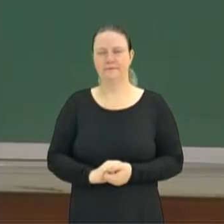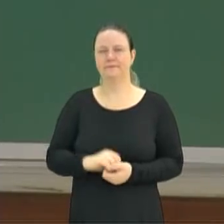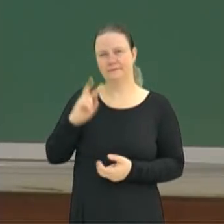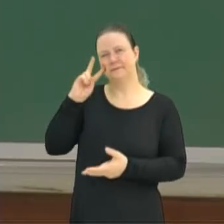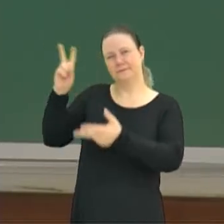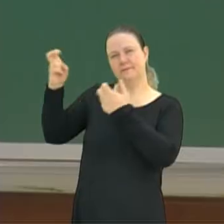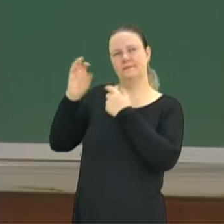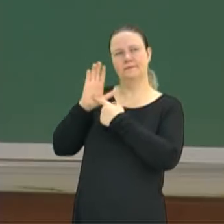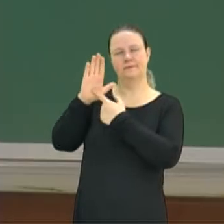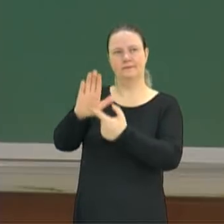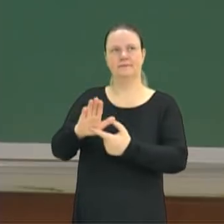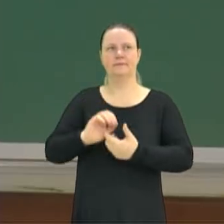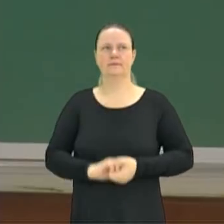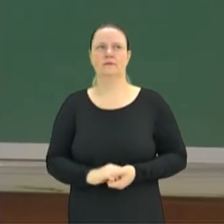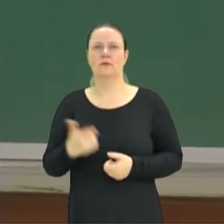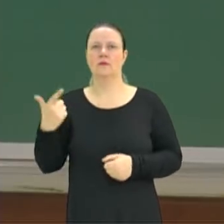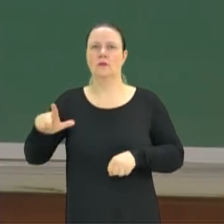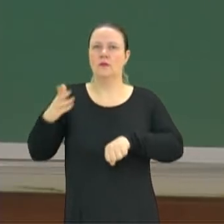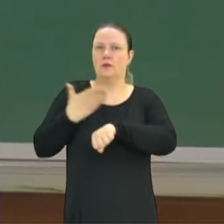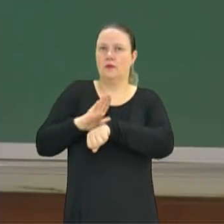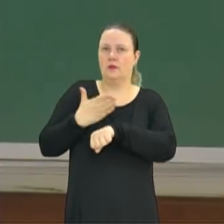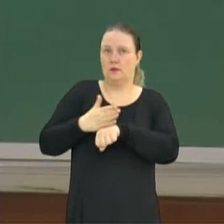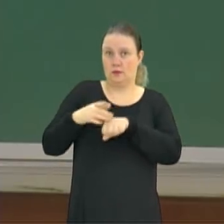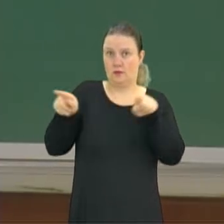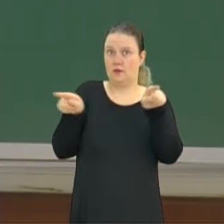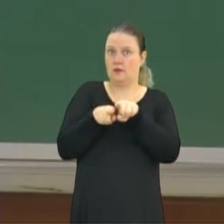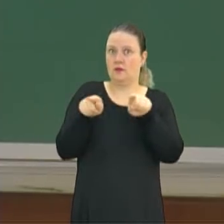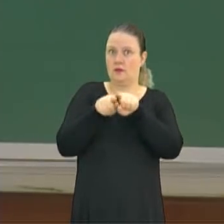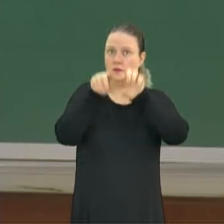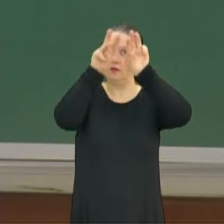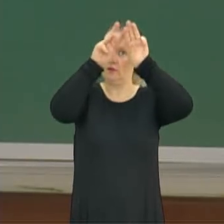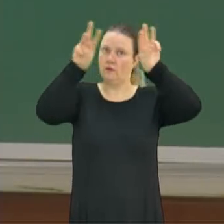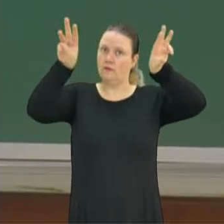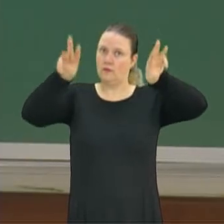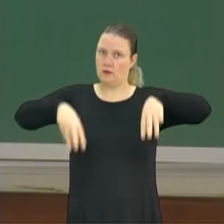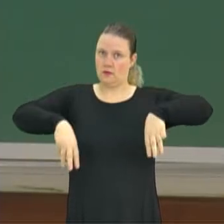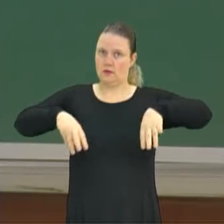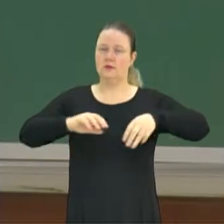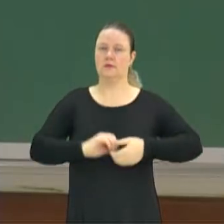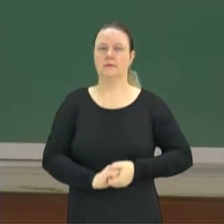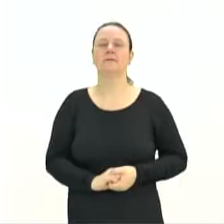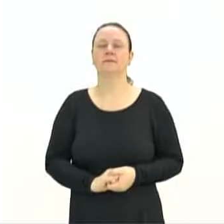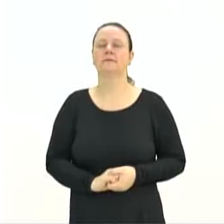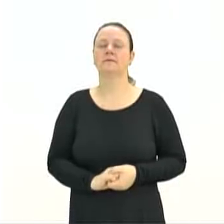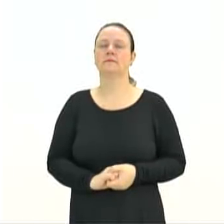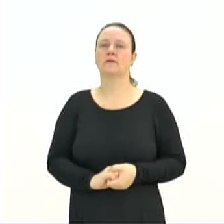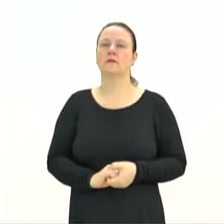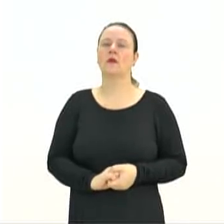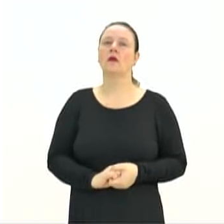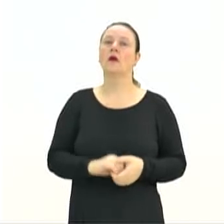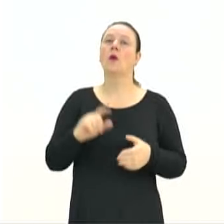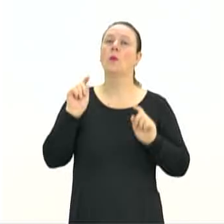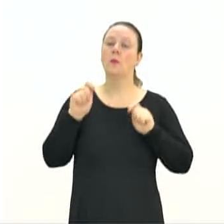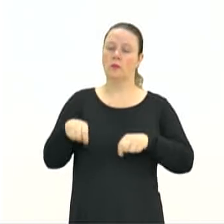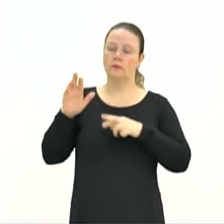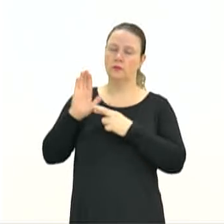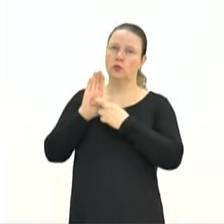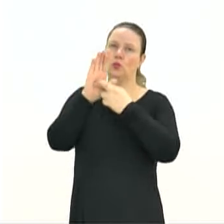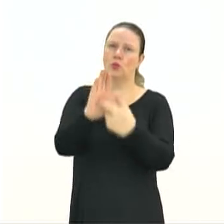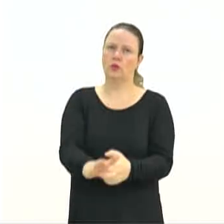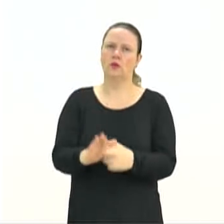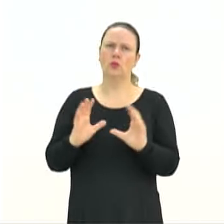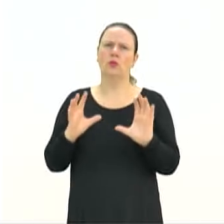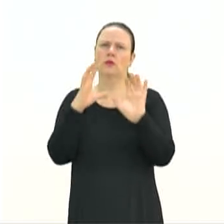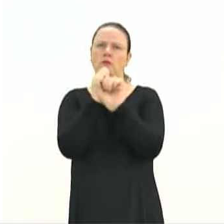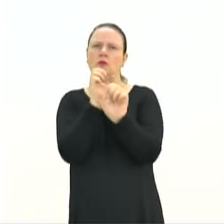aqui mostrando qual que é. Mais uma, também na Federal. A Federal gosta bastante desse tipo de exercício. Pode-se representar o número de indivíduos de